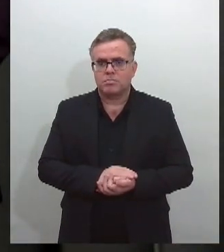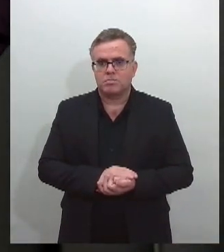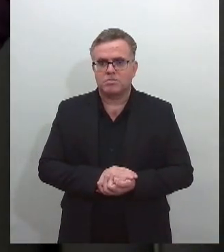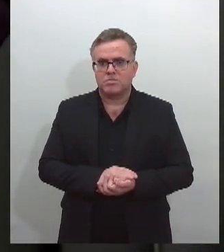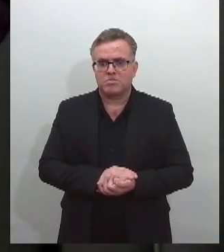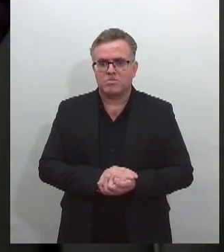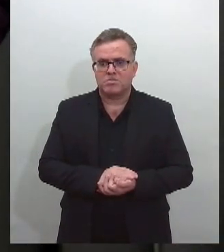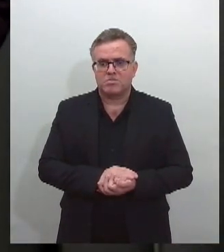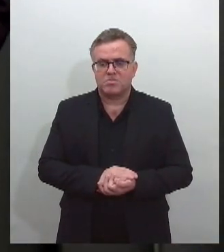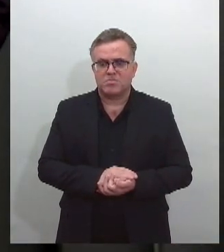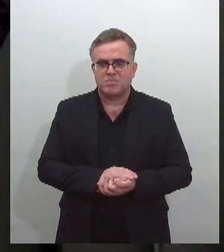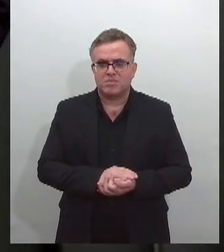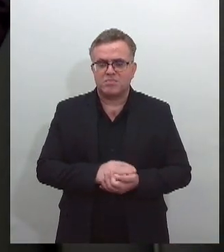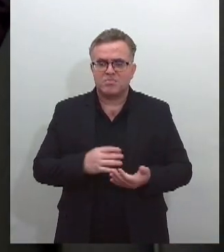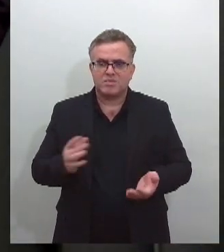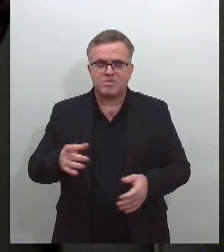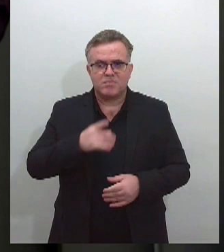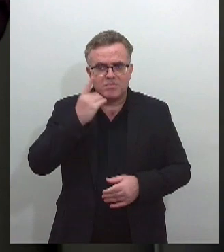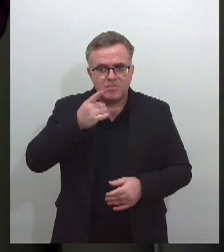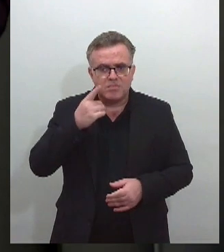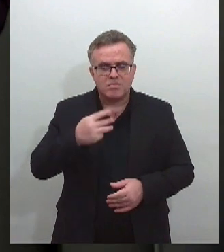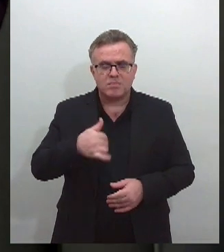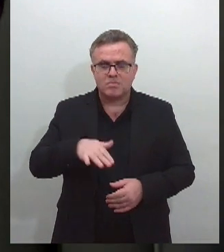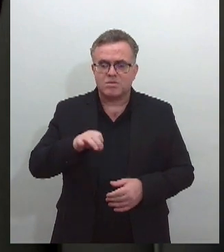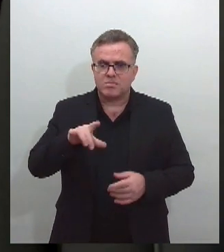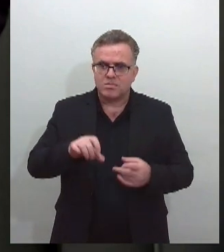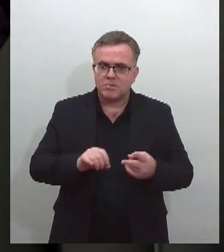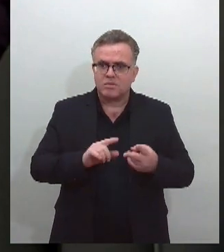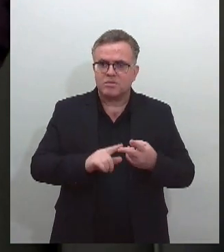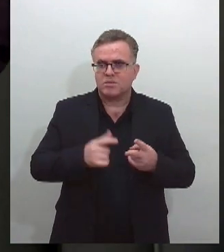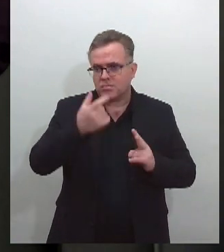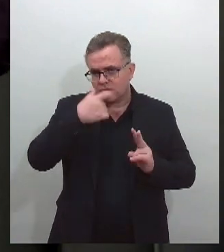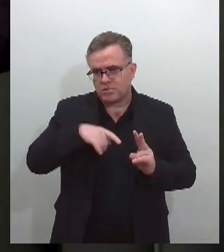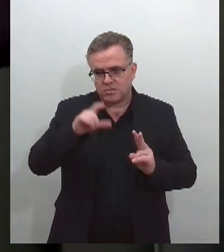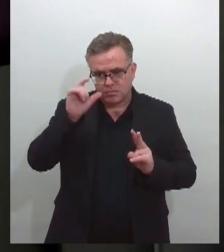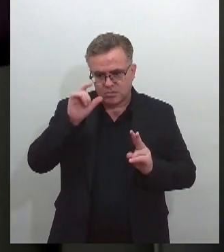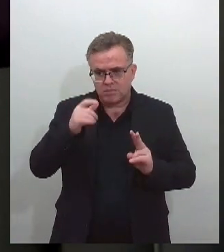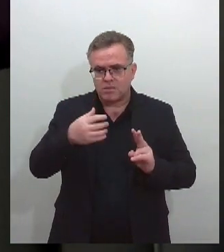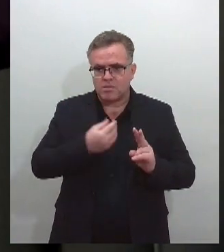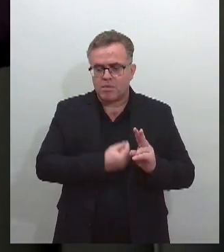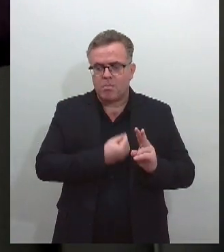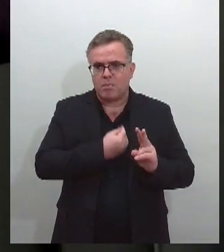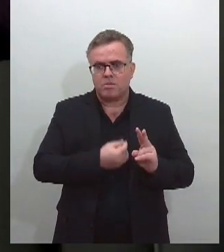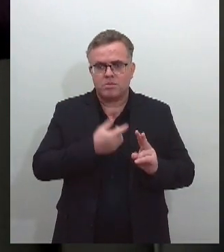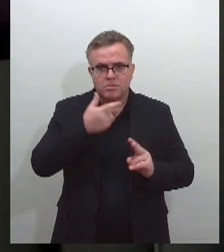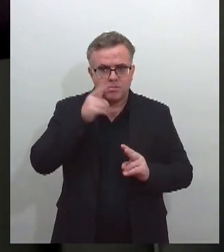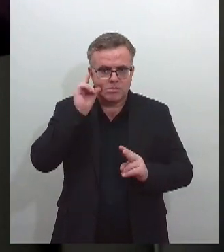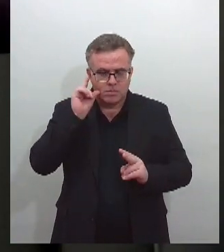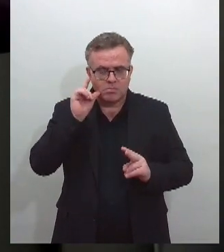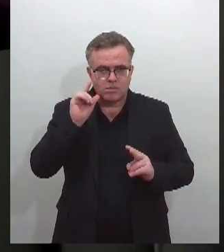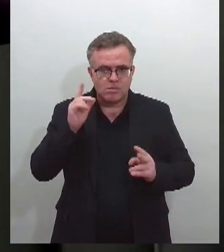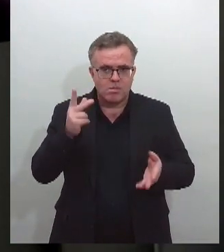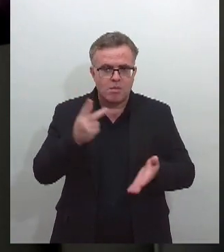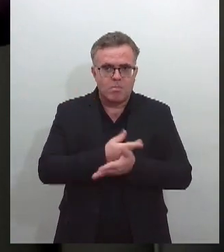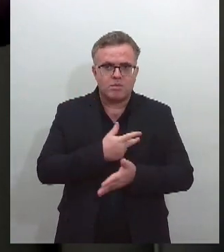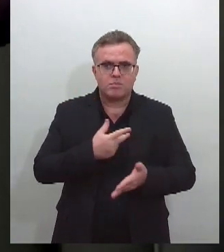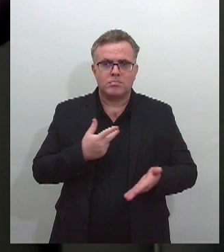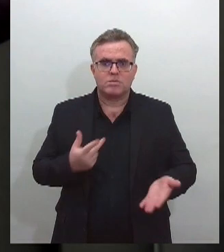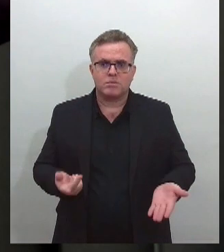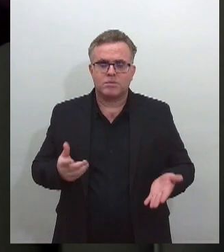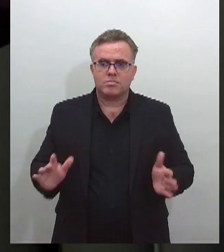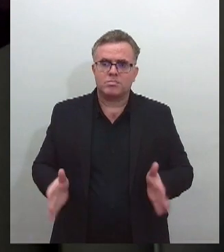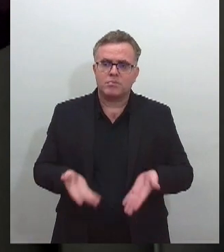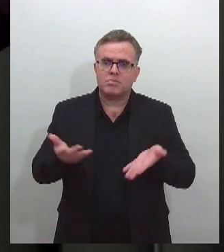Os deputados Marcelo Sobral e Geórgio Passos participaram ontem de um evento de promoção do turismo e de incentivo